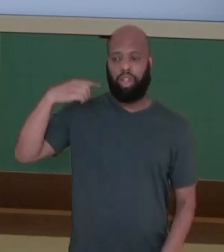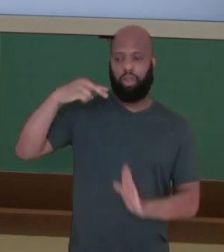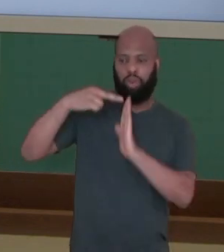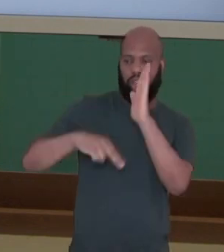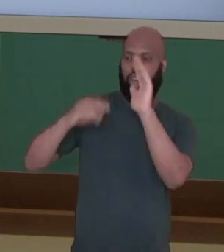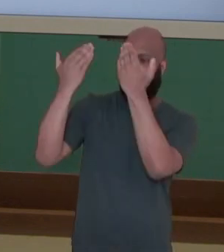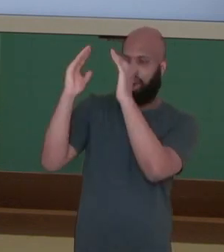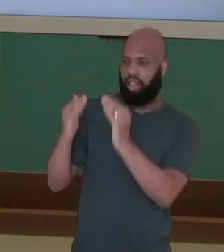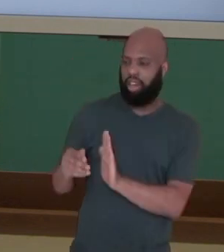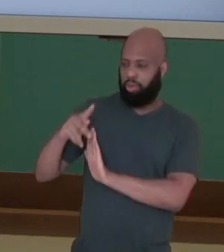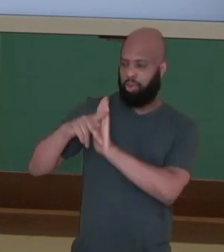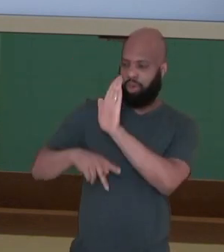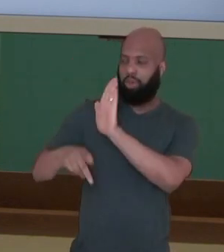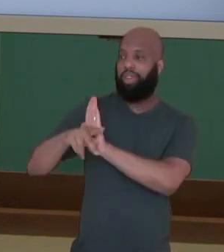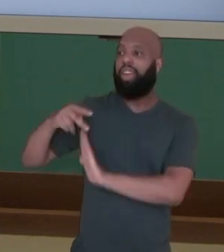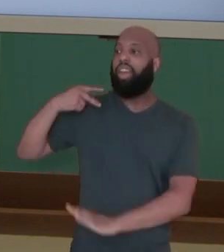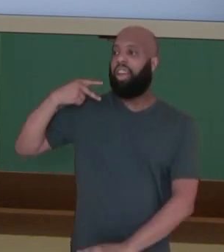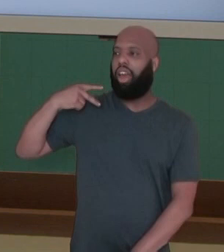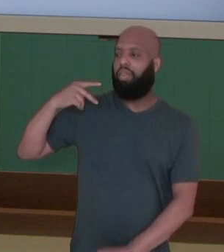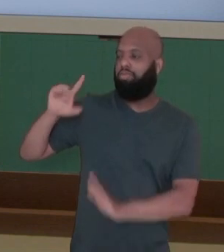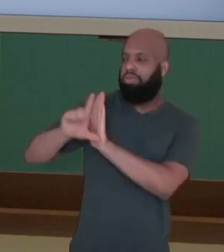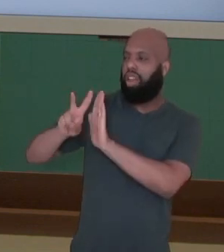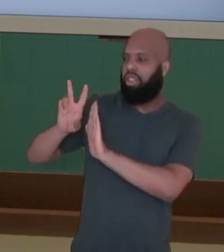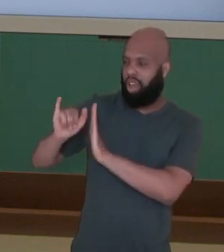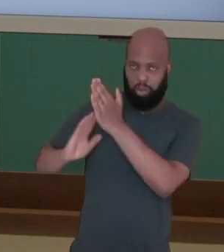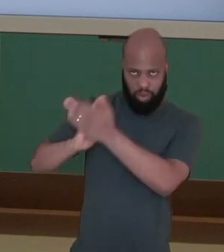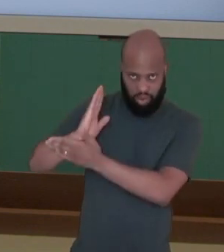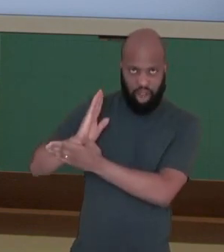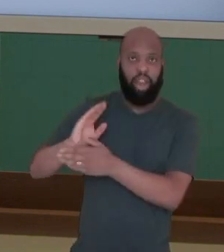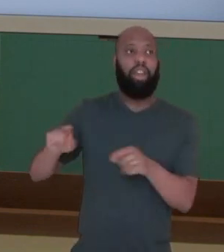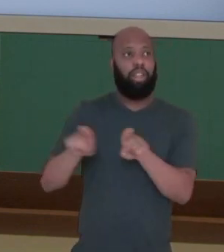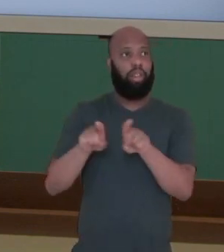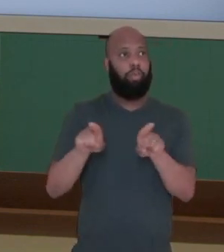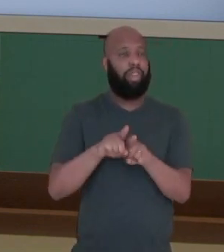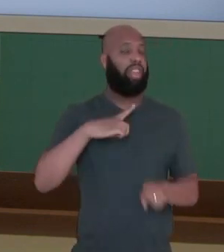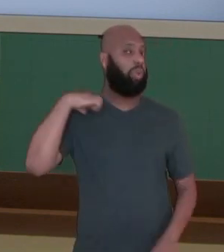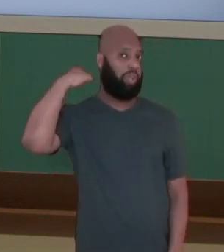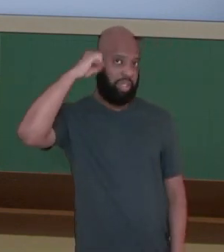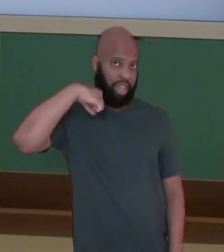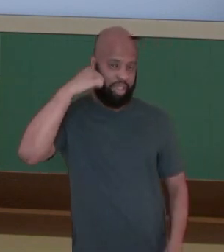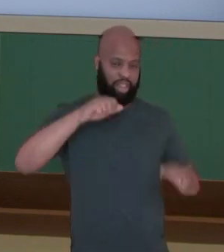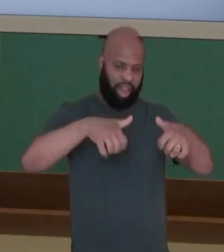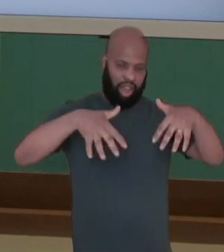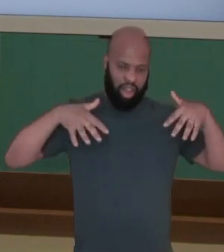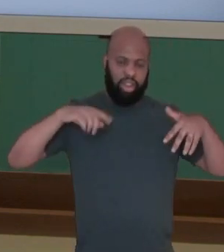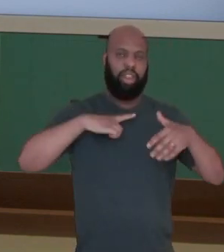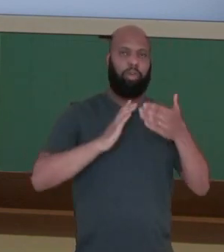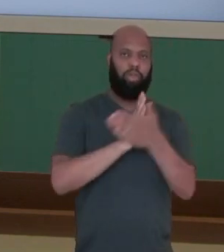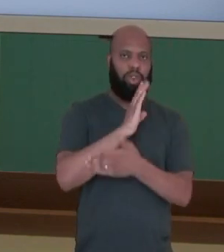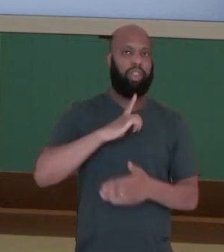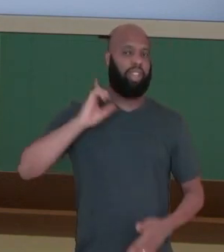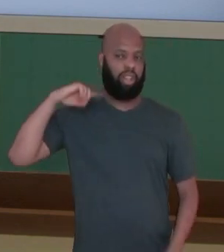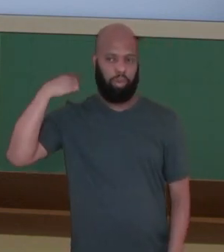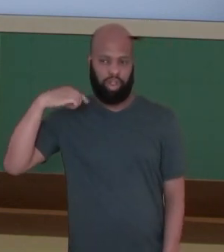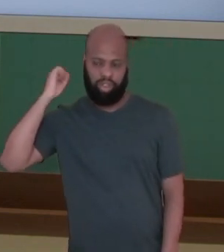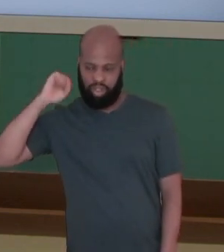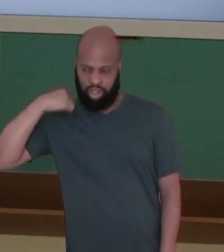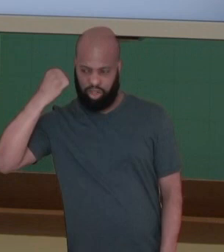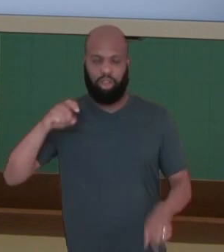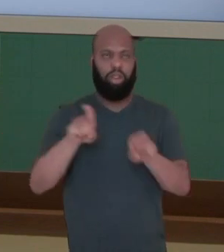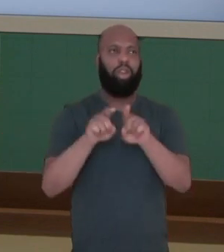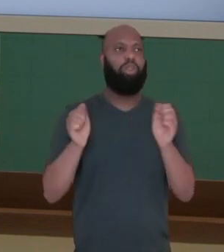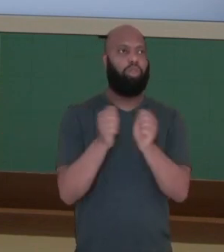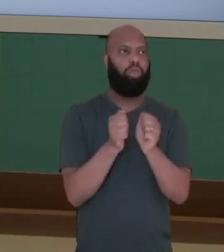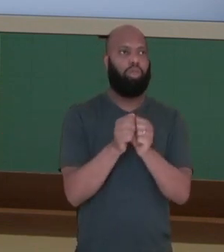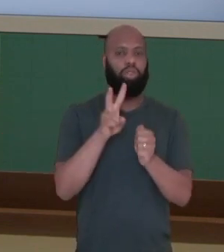projeto de lei para ver se aprova, o Senado Federal também tem que analisar. Né? Então, a gente tem ali os senadores, os deputados se unindo,